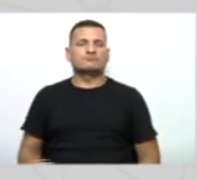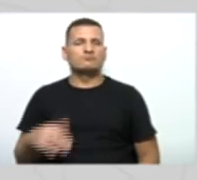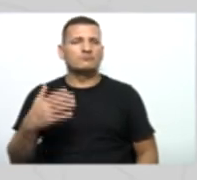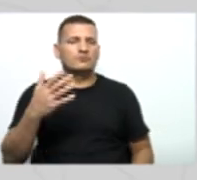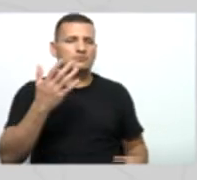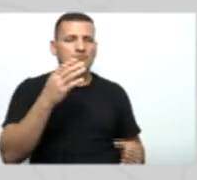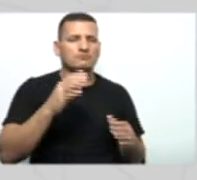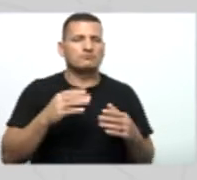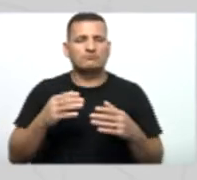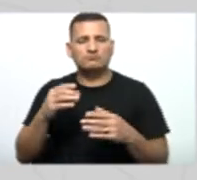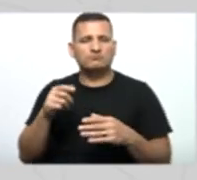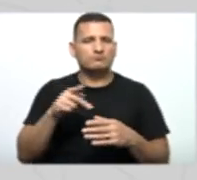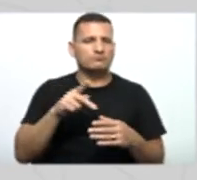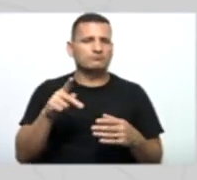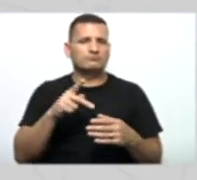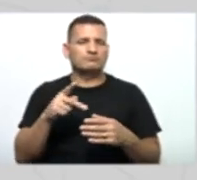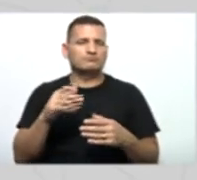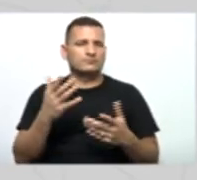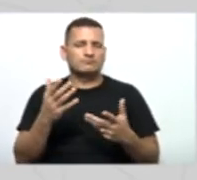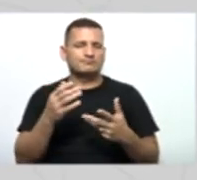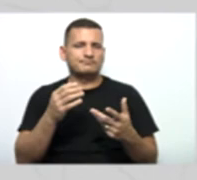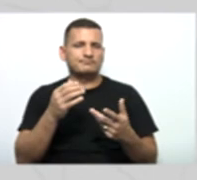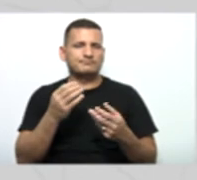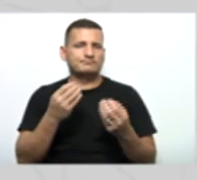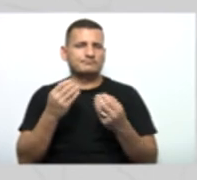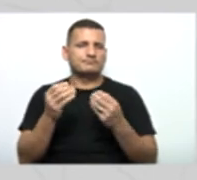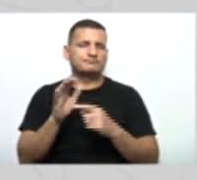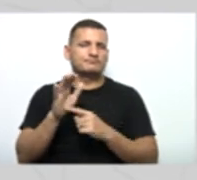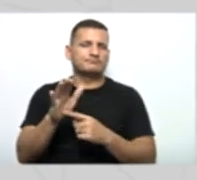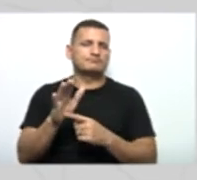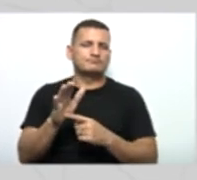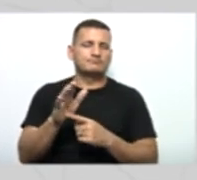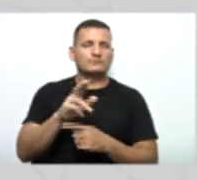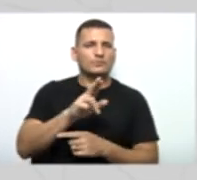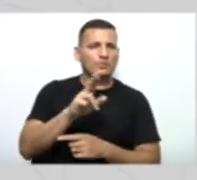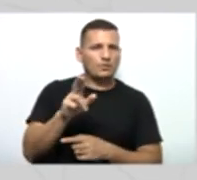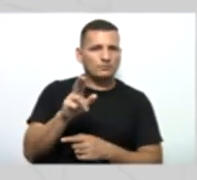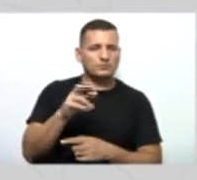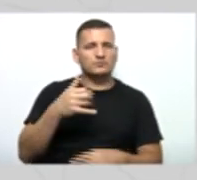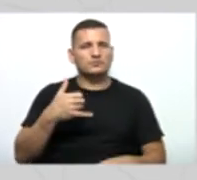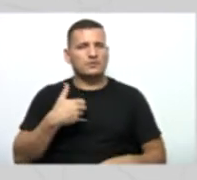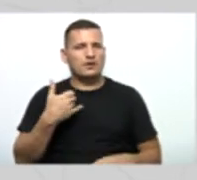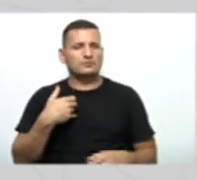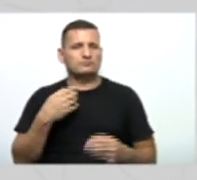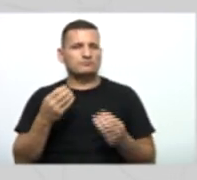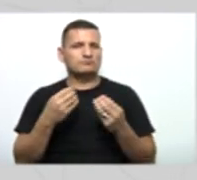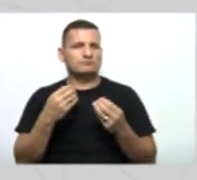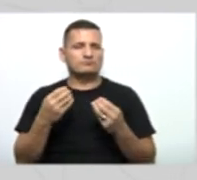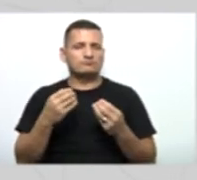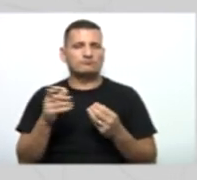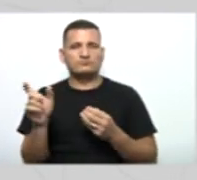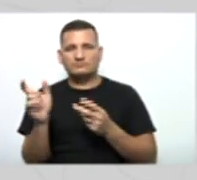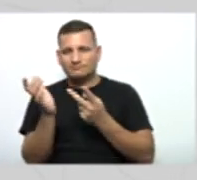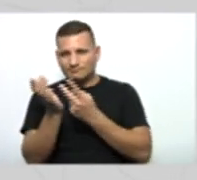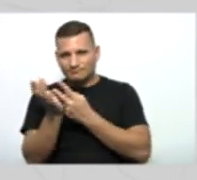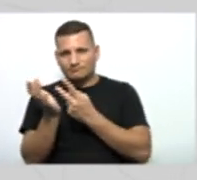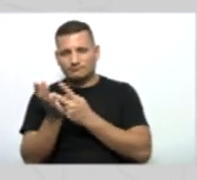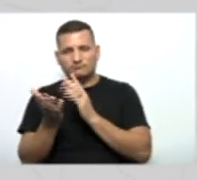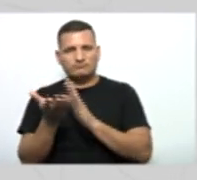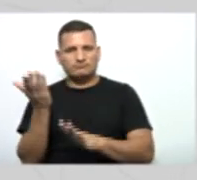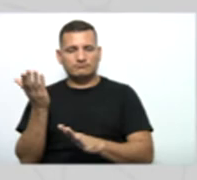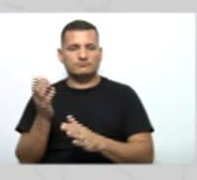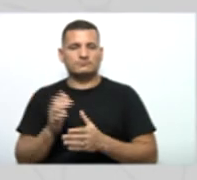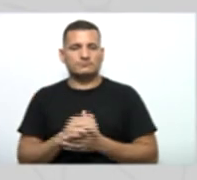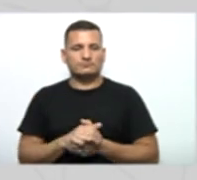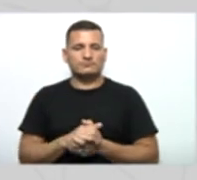professor, então, como que eu faço para mostrar o atributo nome e o atributo idade sem que aconteça esse erro? O atributo